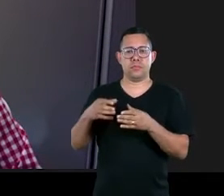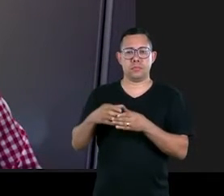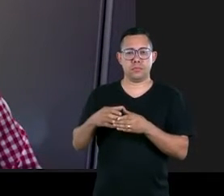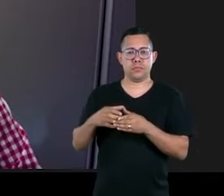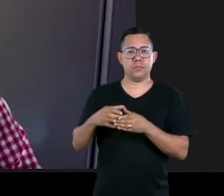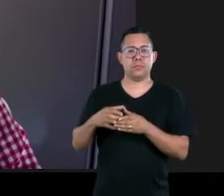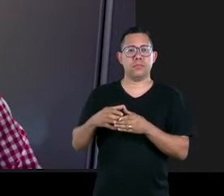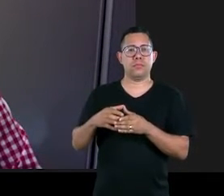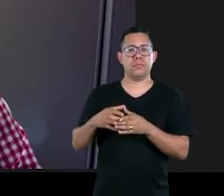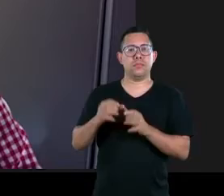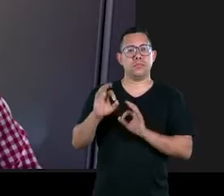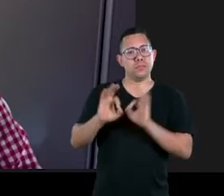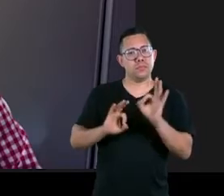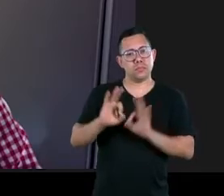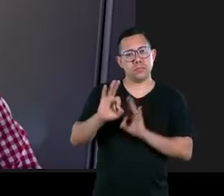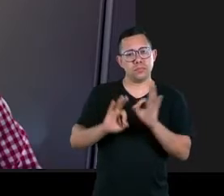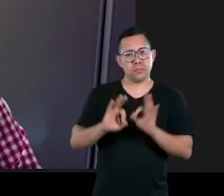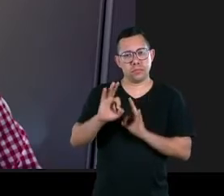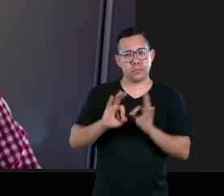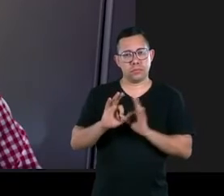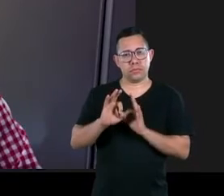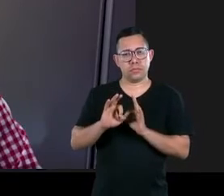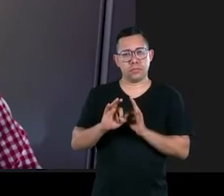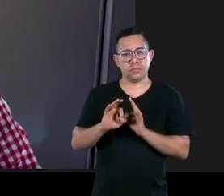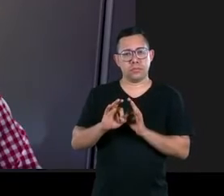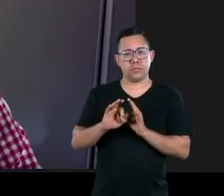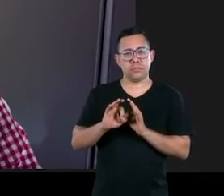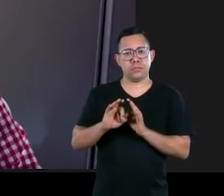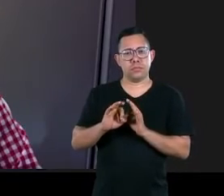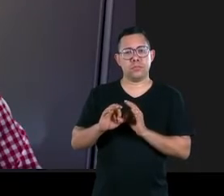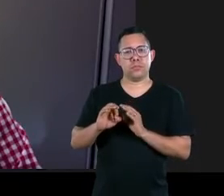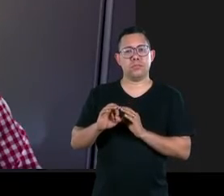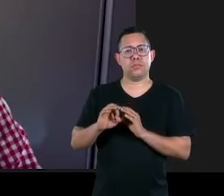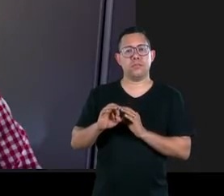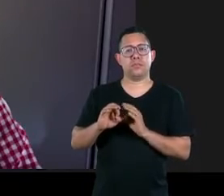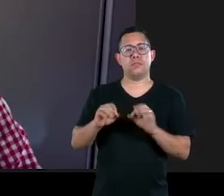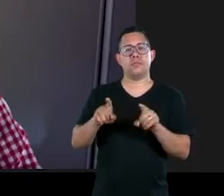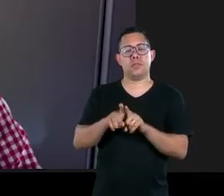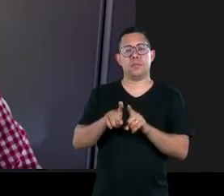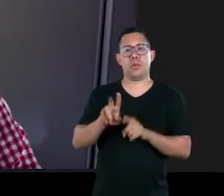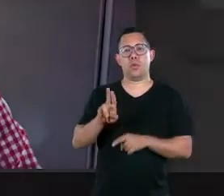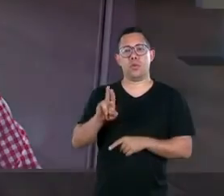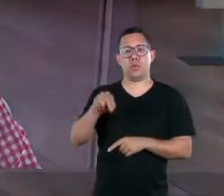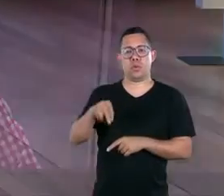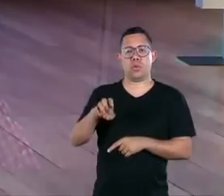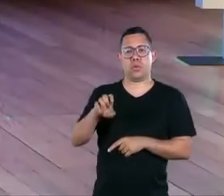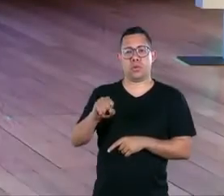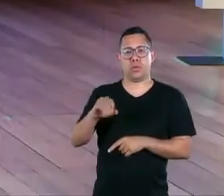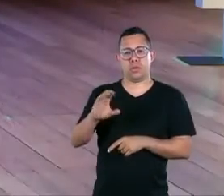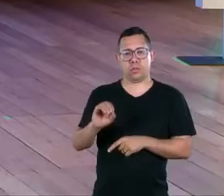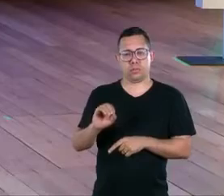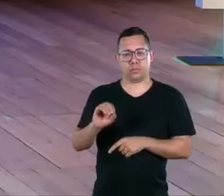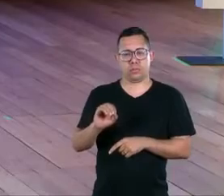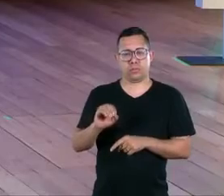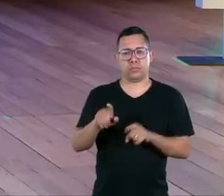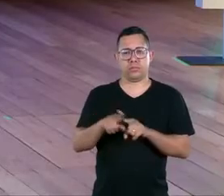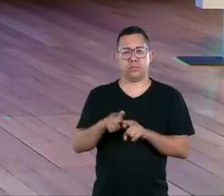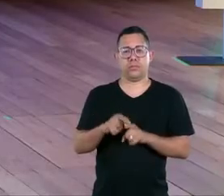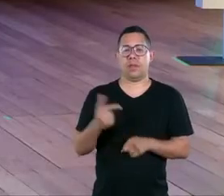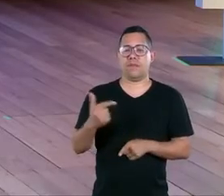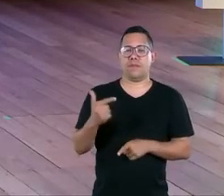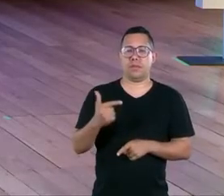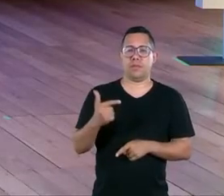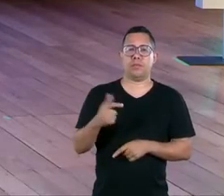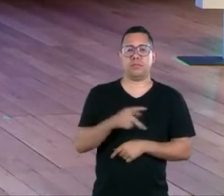Complexidade, co-representante brasileiro da CIUEN, Cátedra Itinerante Unesco, Edgar Morin. Vice-presidente